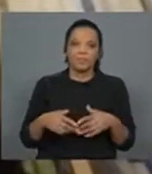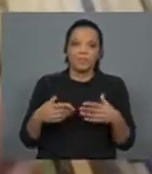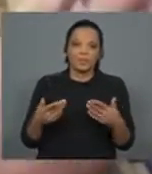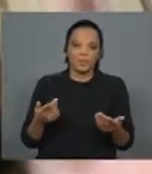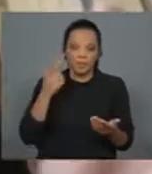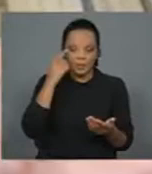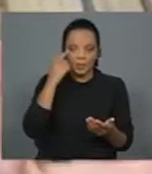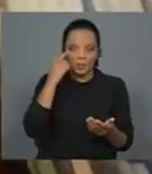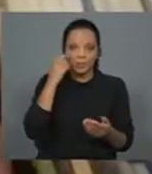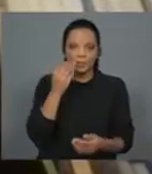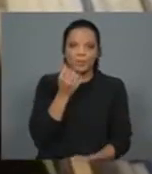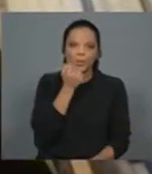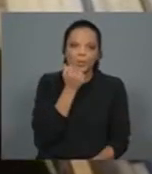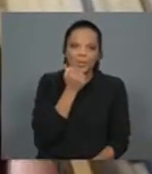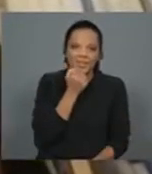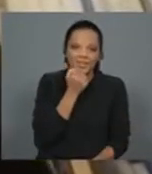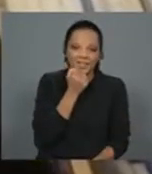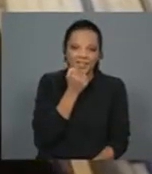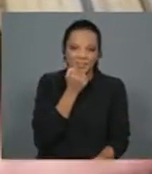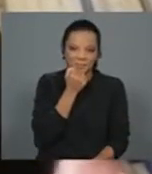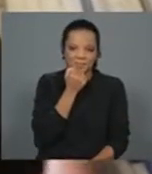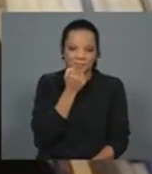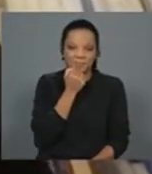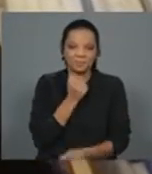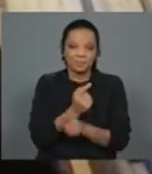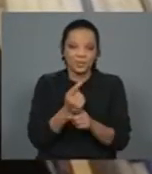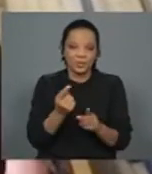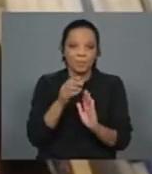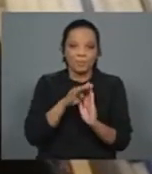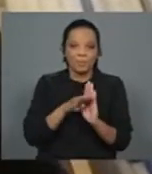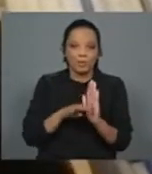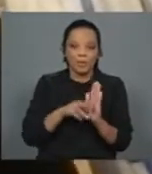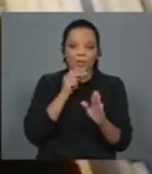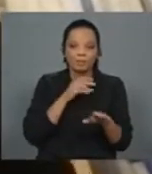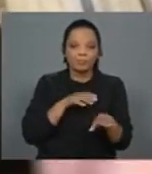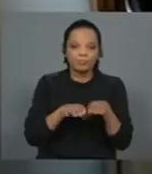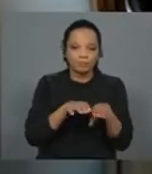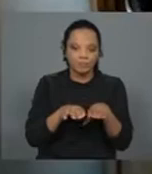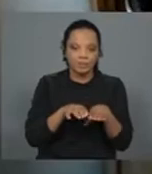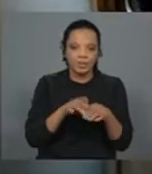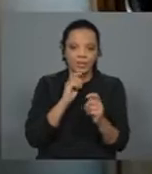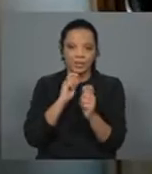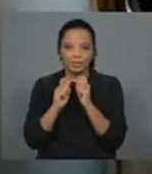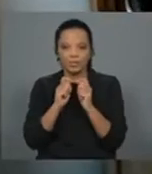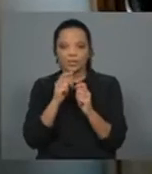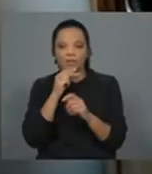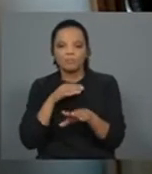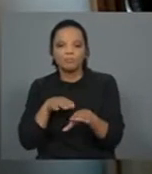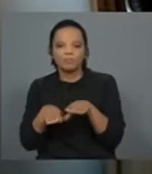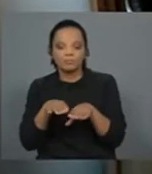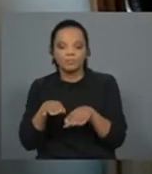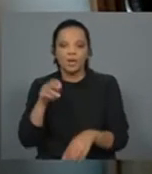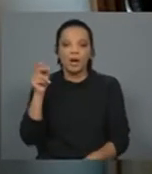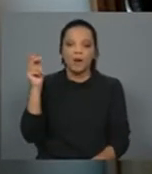estou muito contente porque os programas sobre os sismos, a entrevista sobre os sismos, sempre